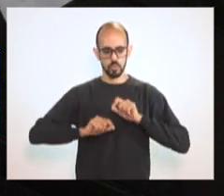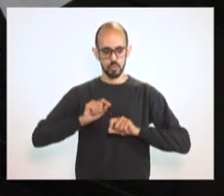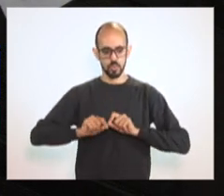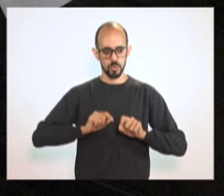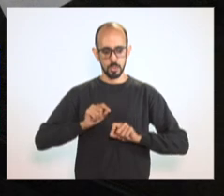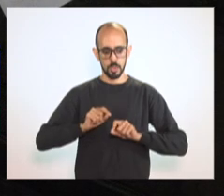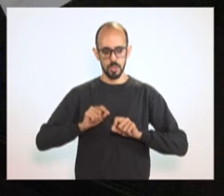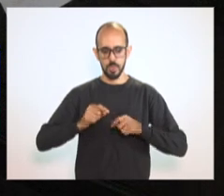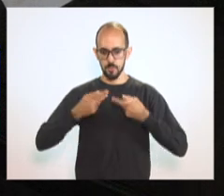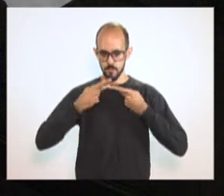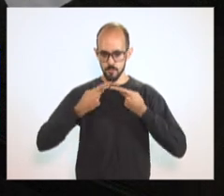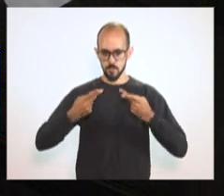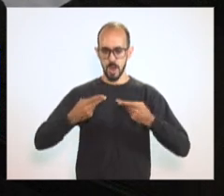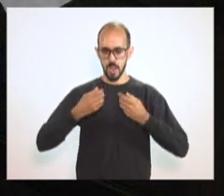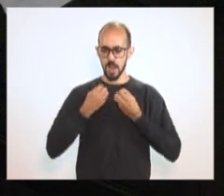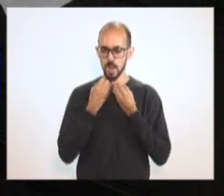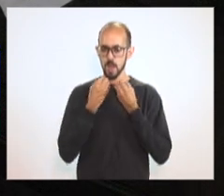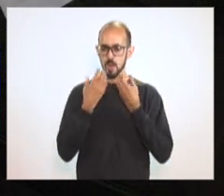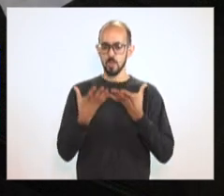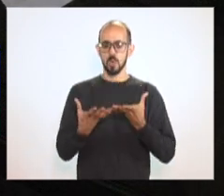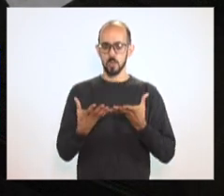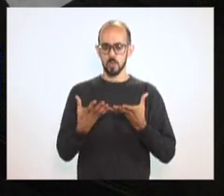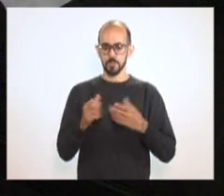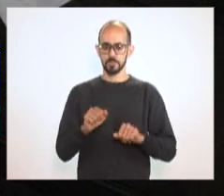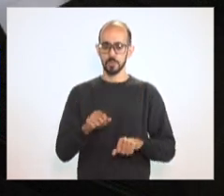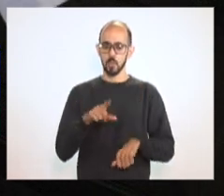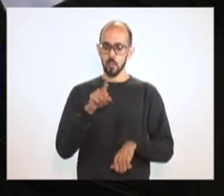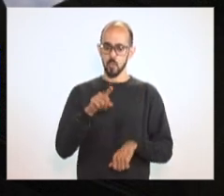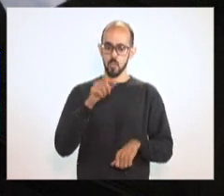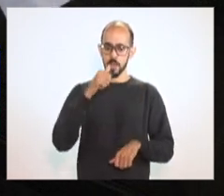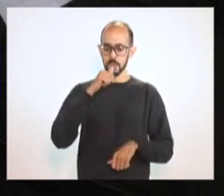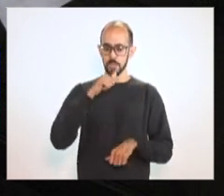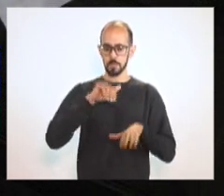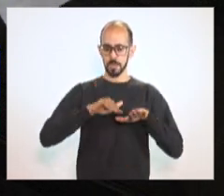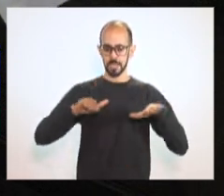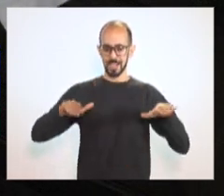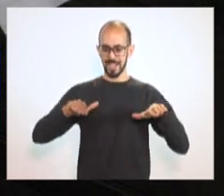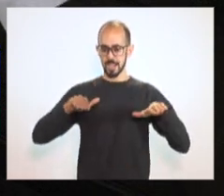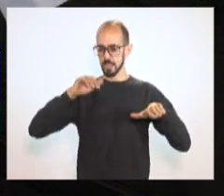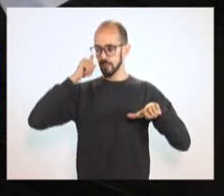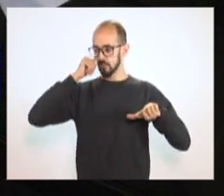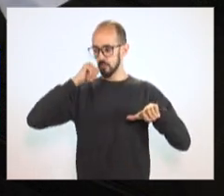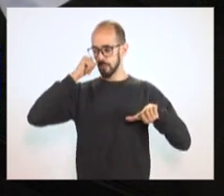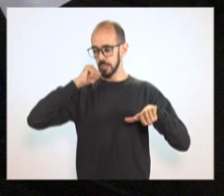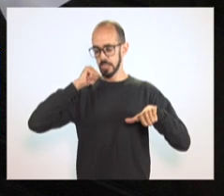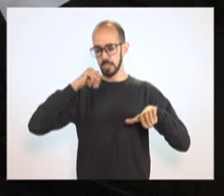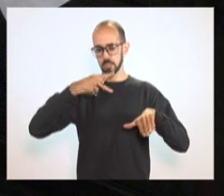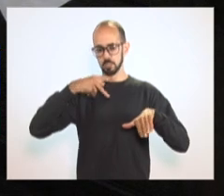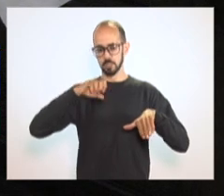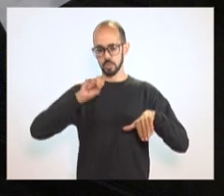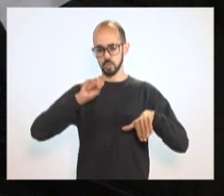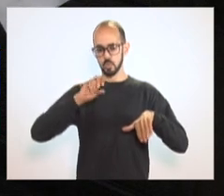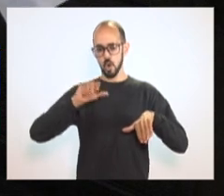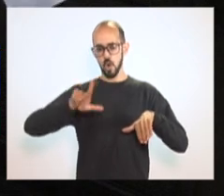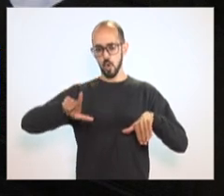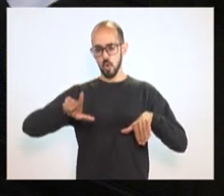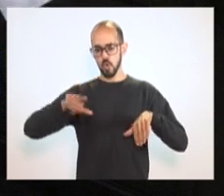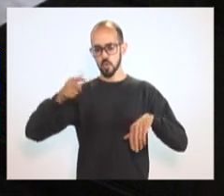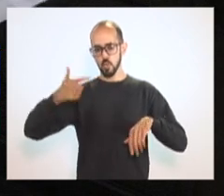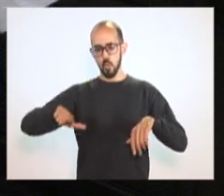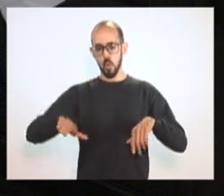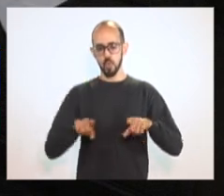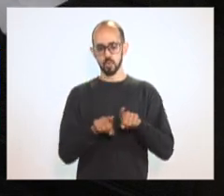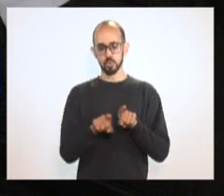que esses dois projetos um da bancada feminina do pessoal e também o outro que já faz menção